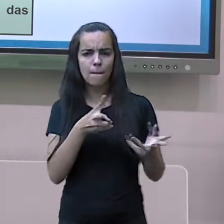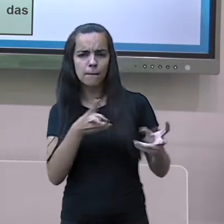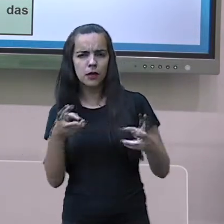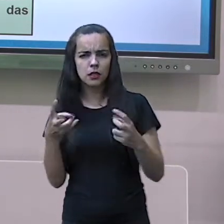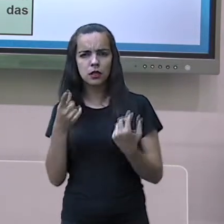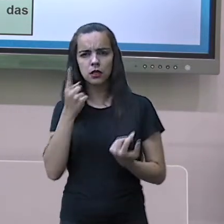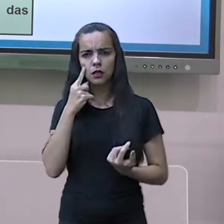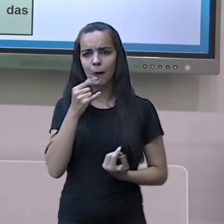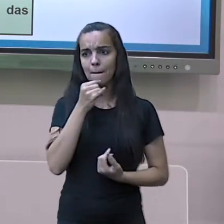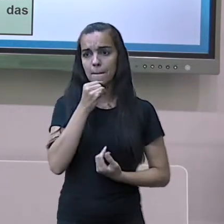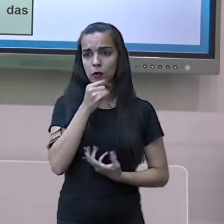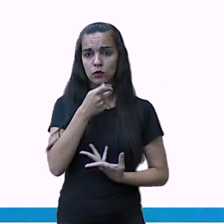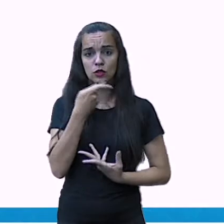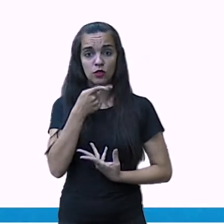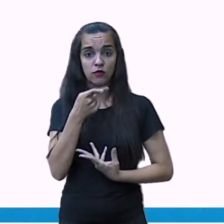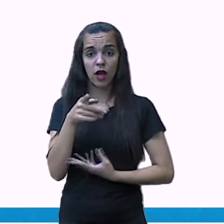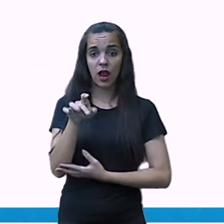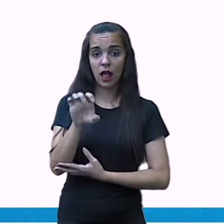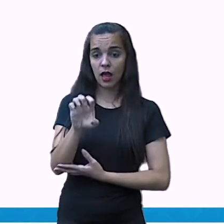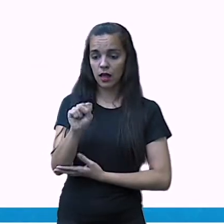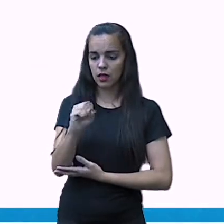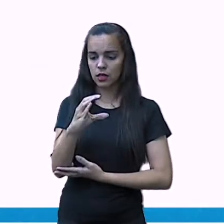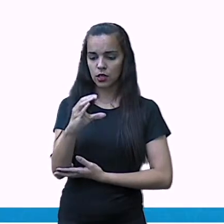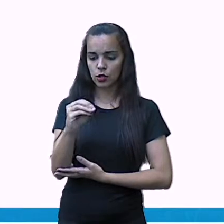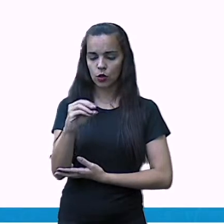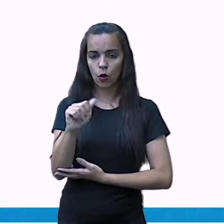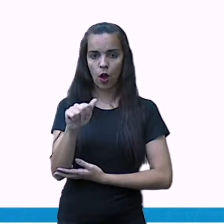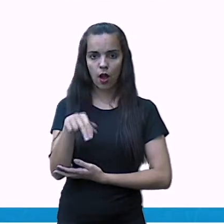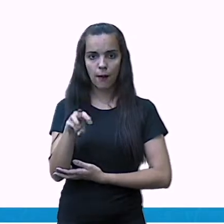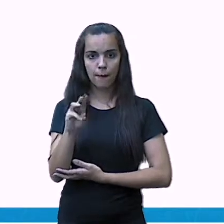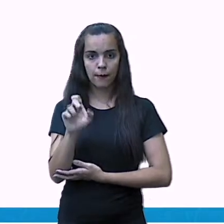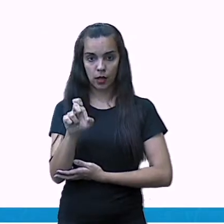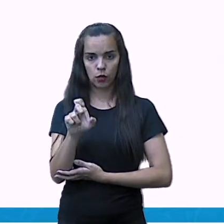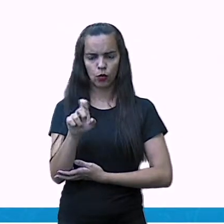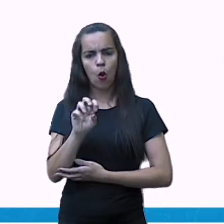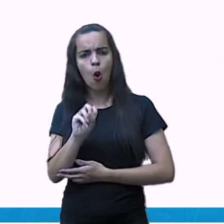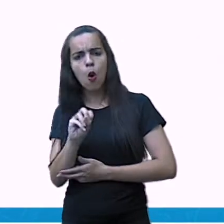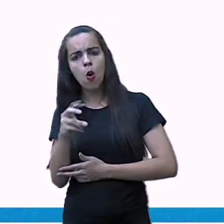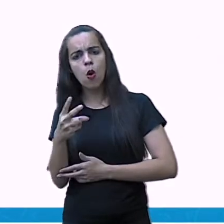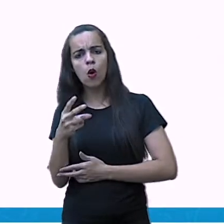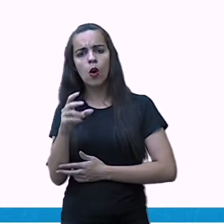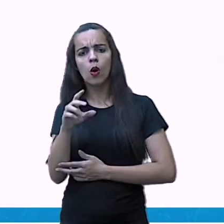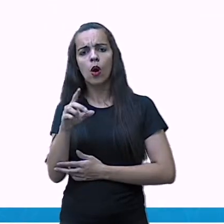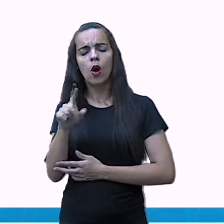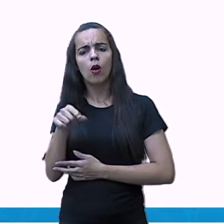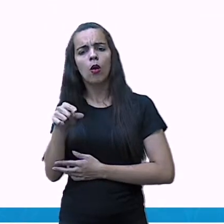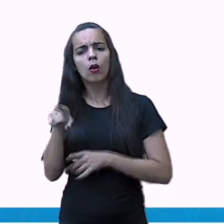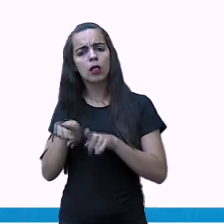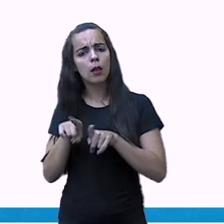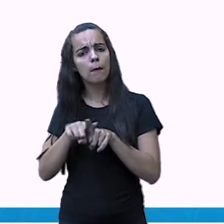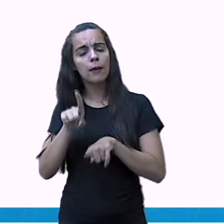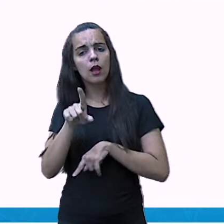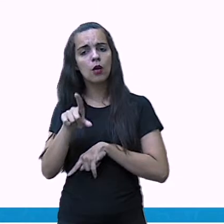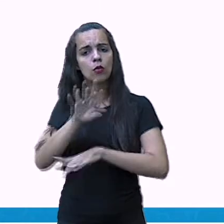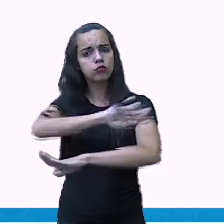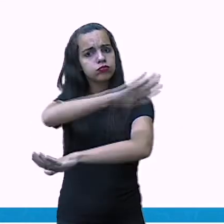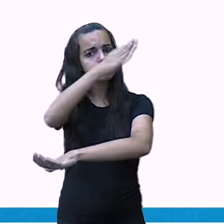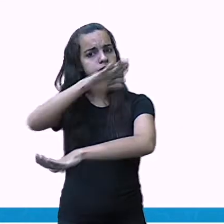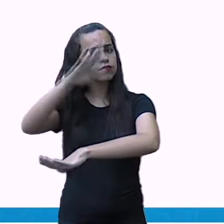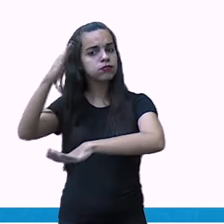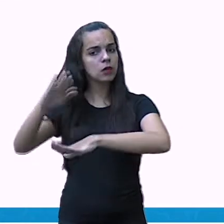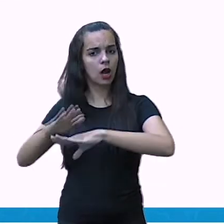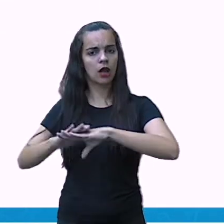o escoamento, o relevo e a composição das águas. Essa composição está falando do quê?